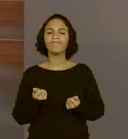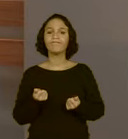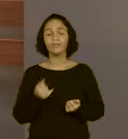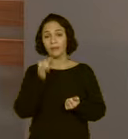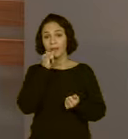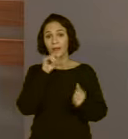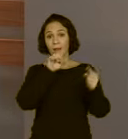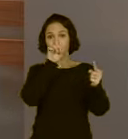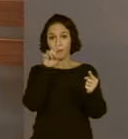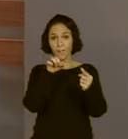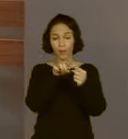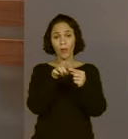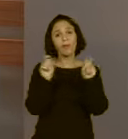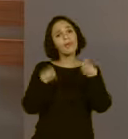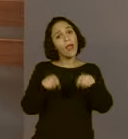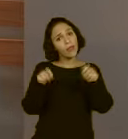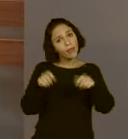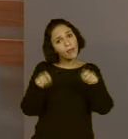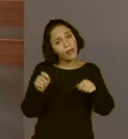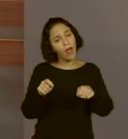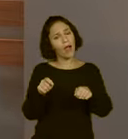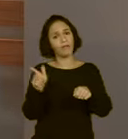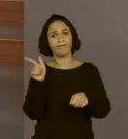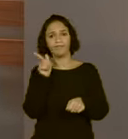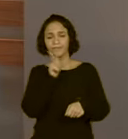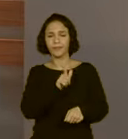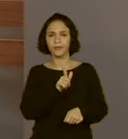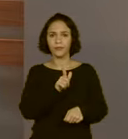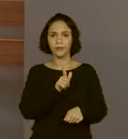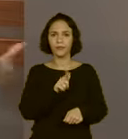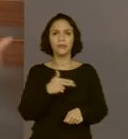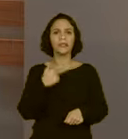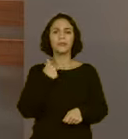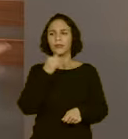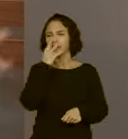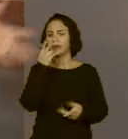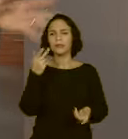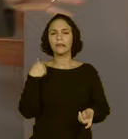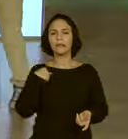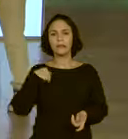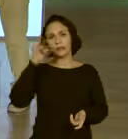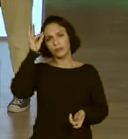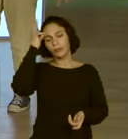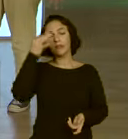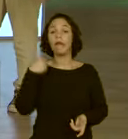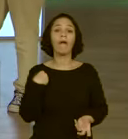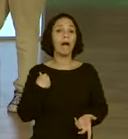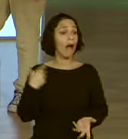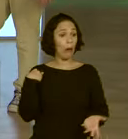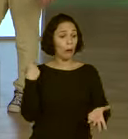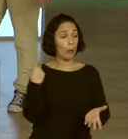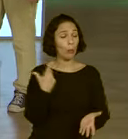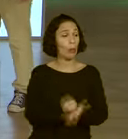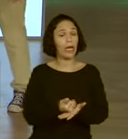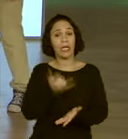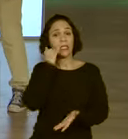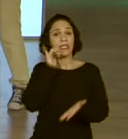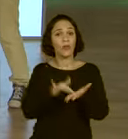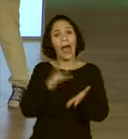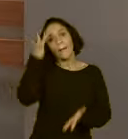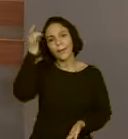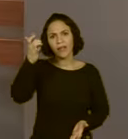uma meta viável, que seja possível. Não pode ser muito rápido. Por exemplo, eu preciso do celular para amanhã. Eu quero trocar o celular